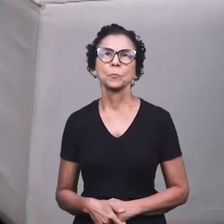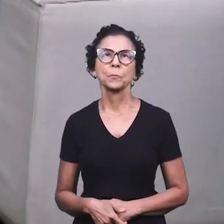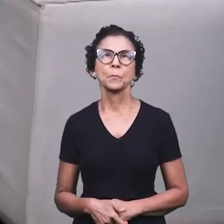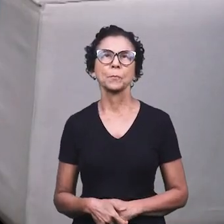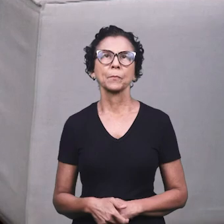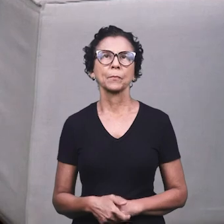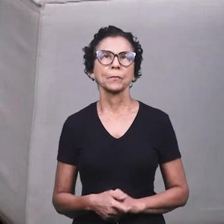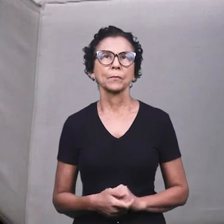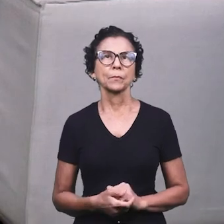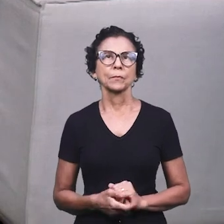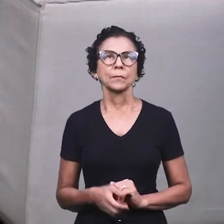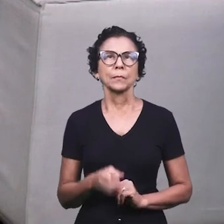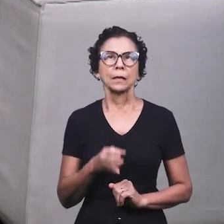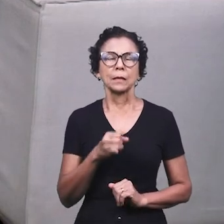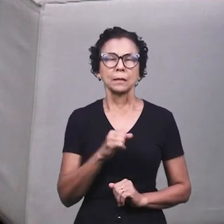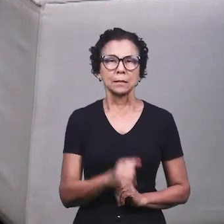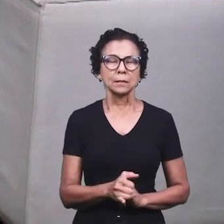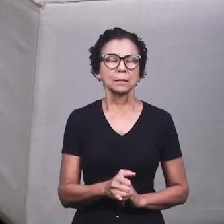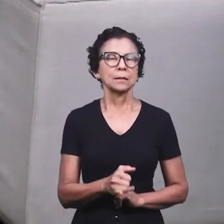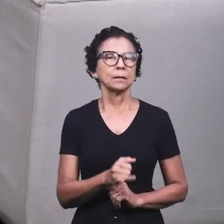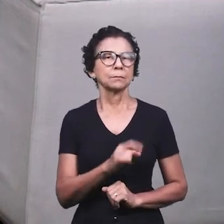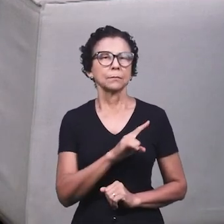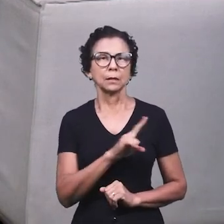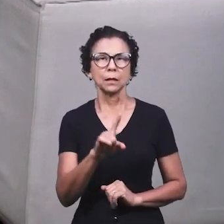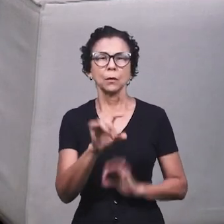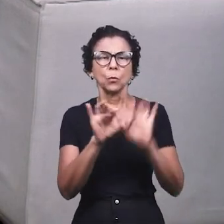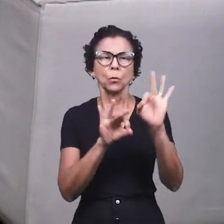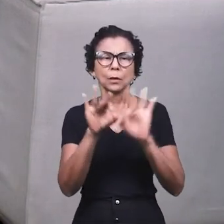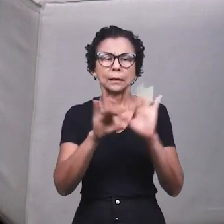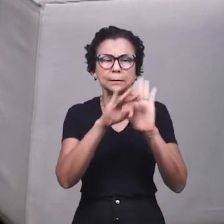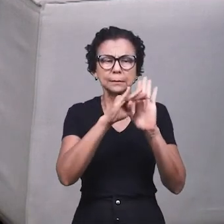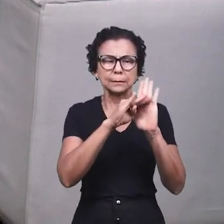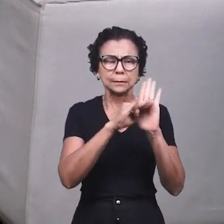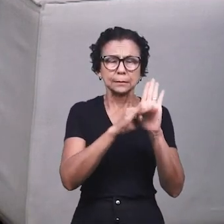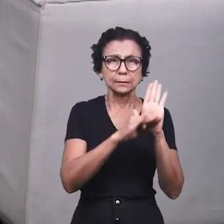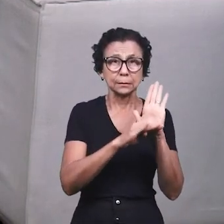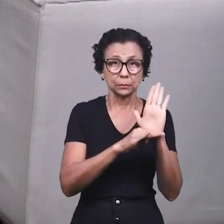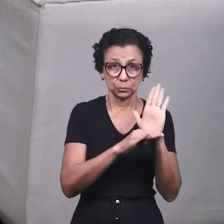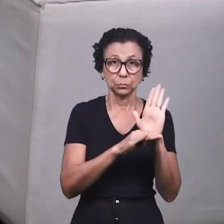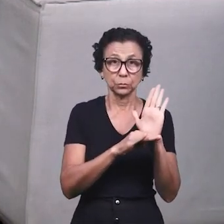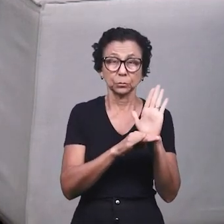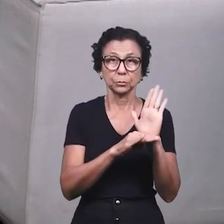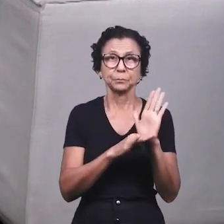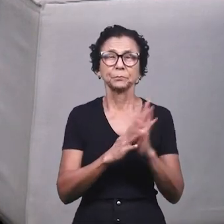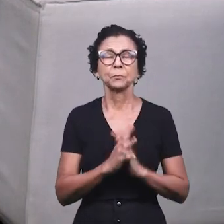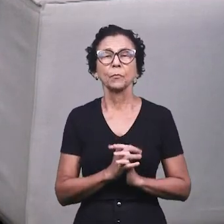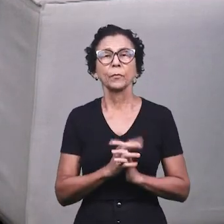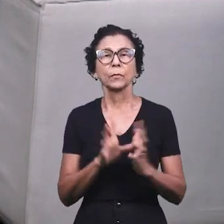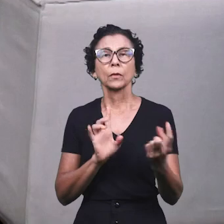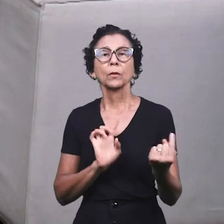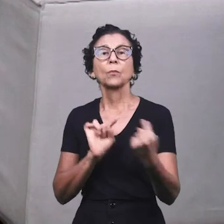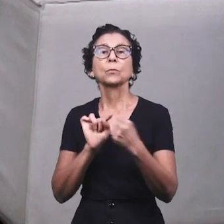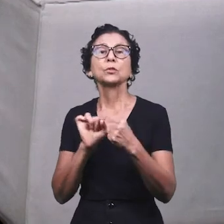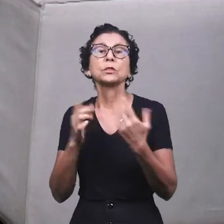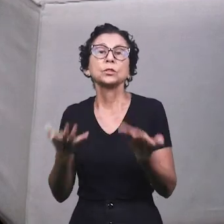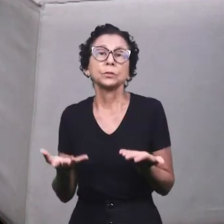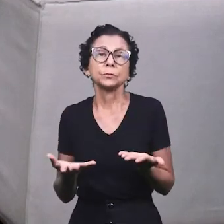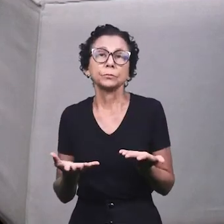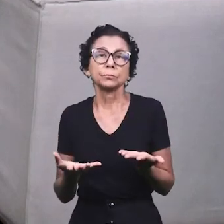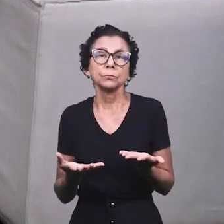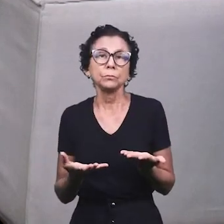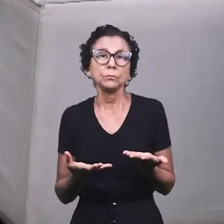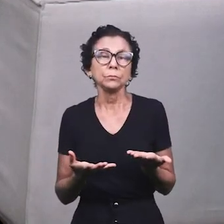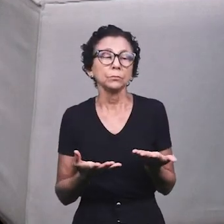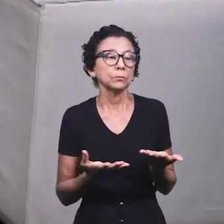a pena, sabe? Se não for tendo esse entendimento e separando, às vezes o objetivo era estar em casa